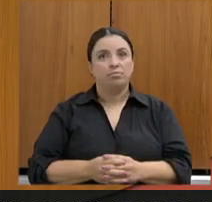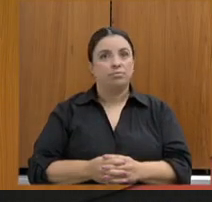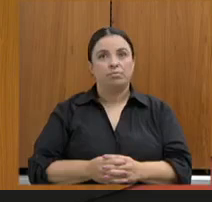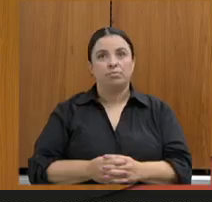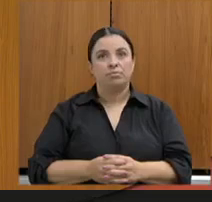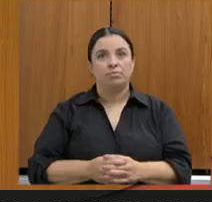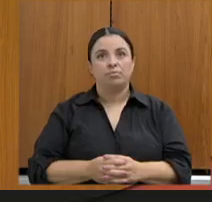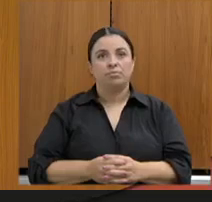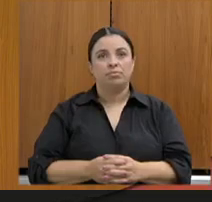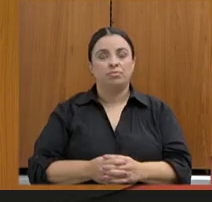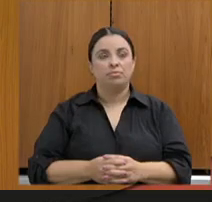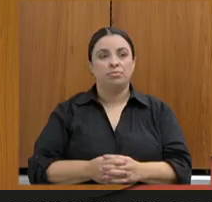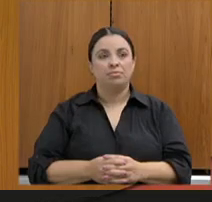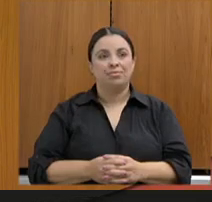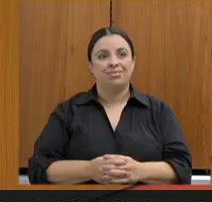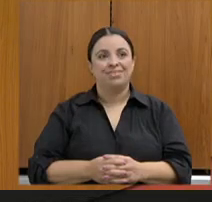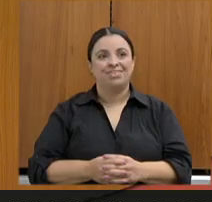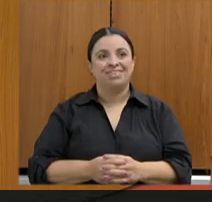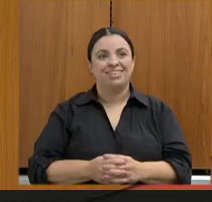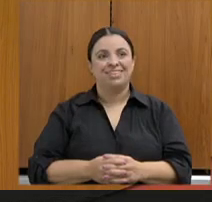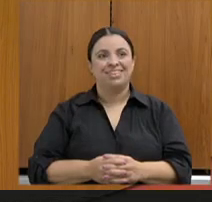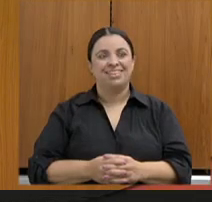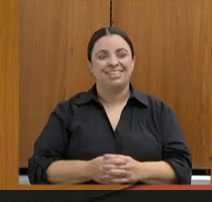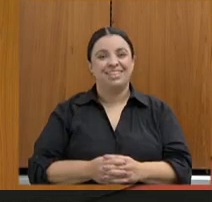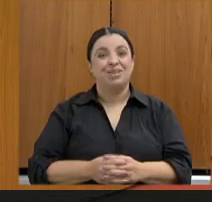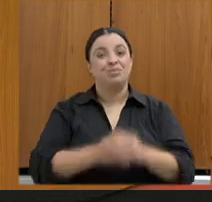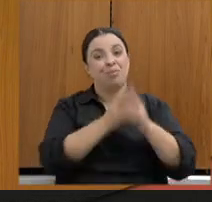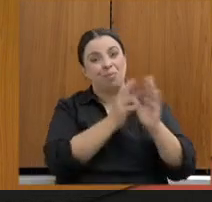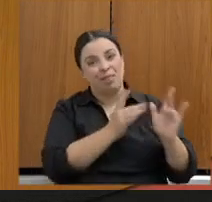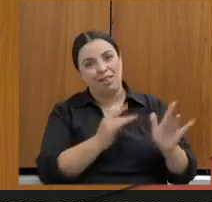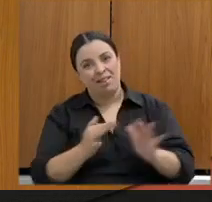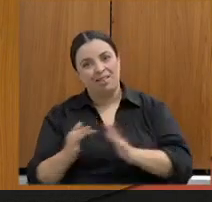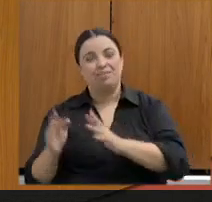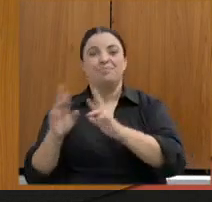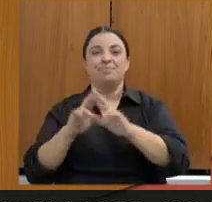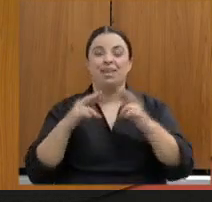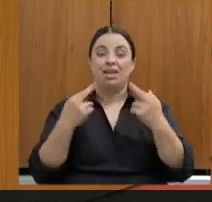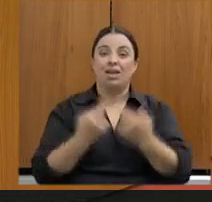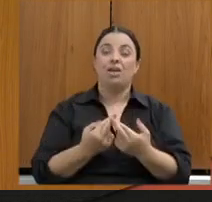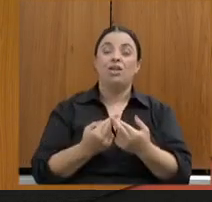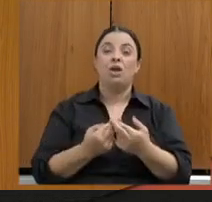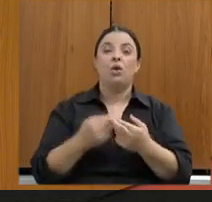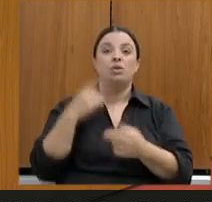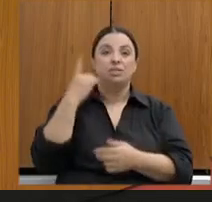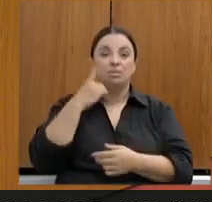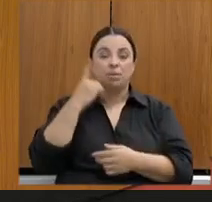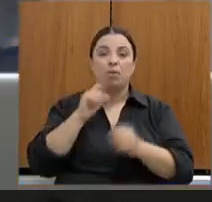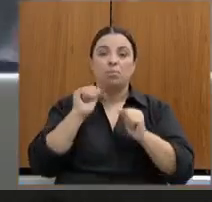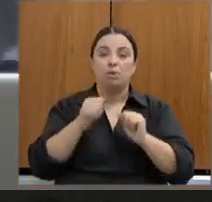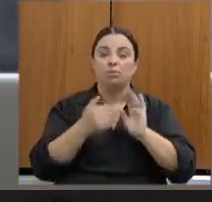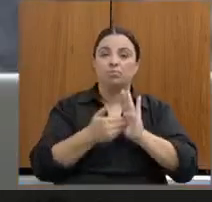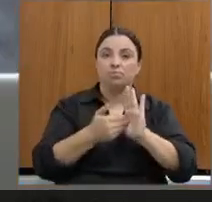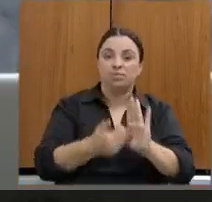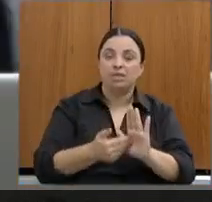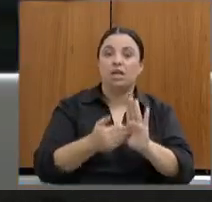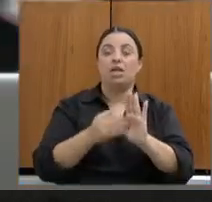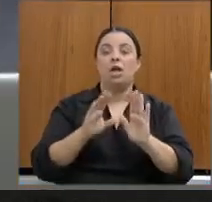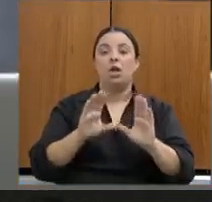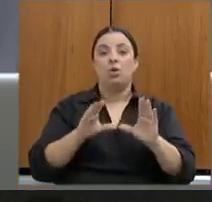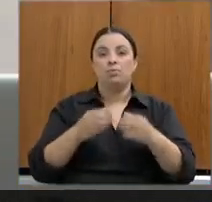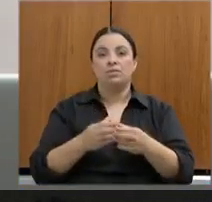a control c control v o decorrer da reunião as deputadas e deputados poderão apresentar na condição de Segurança Pública